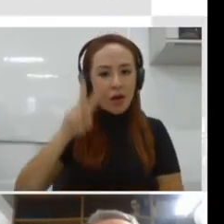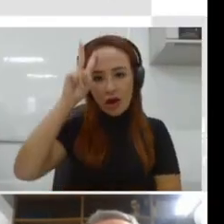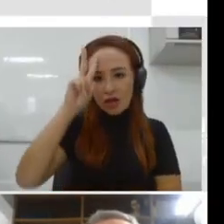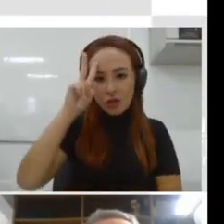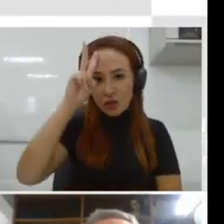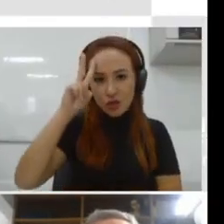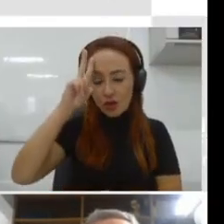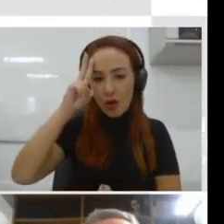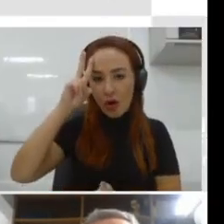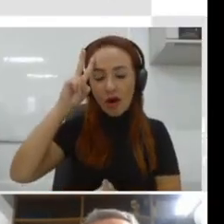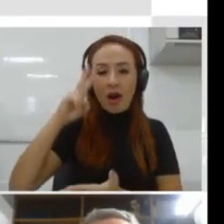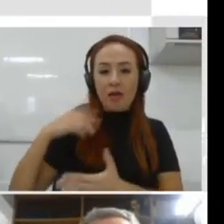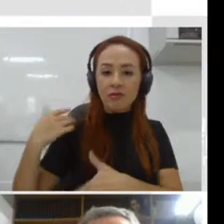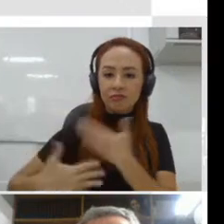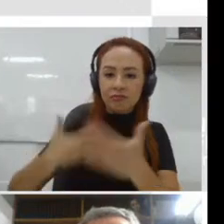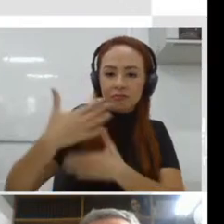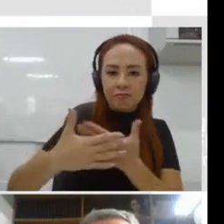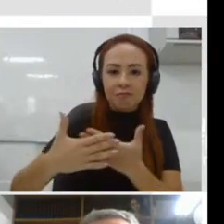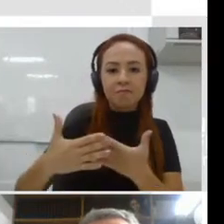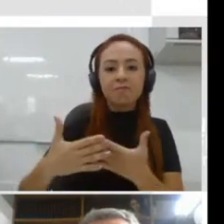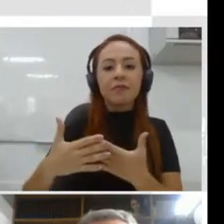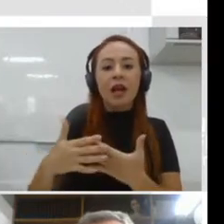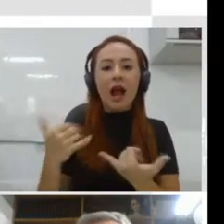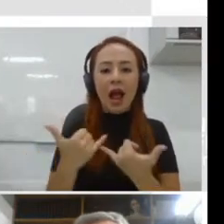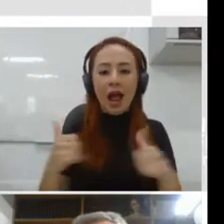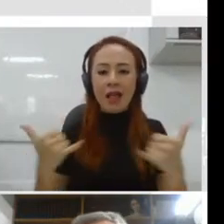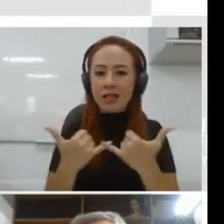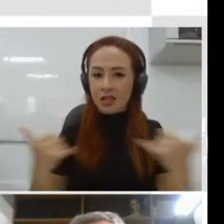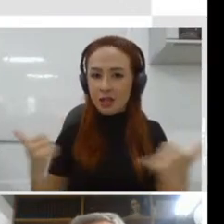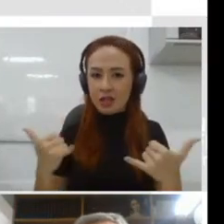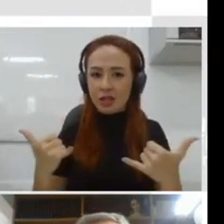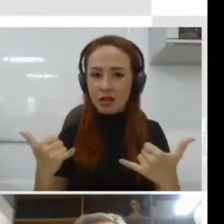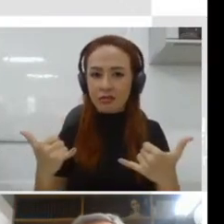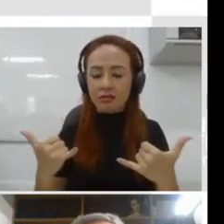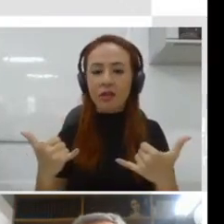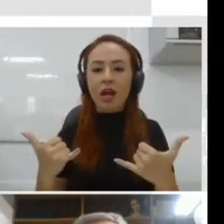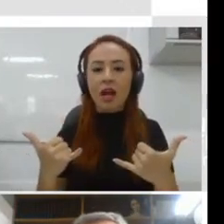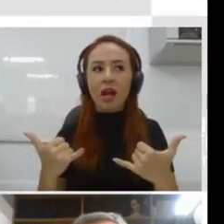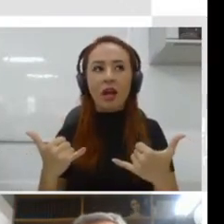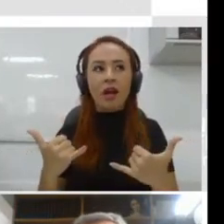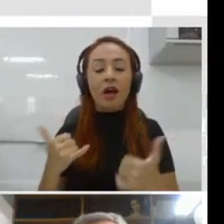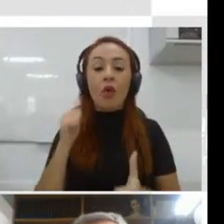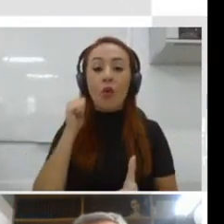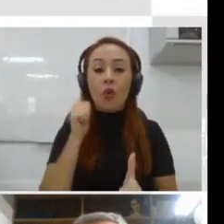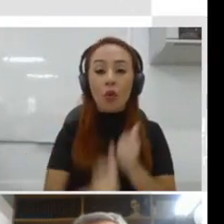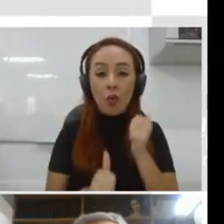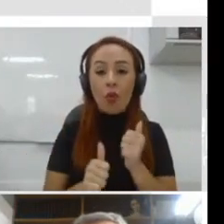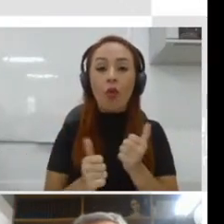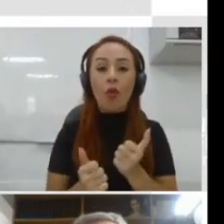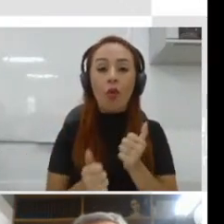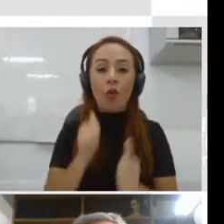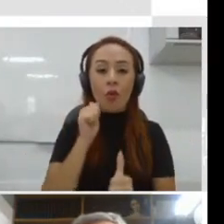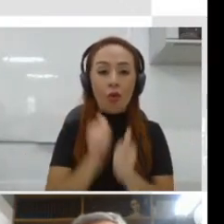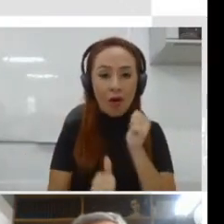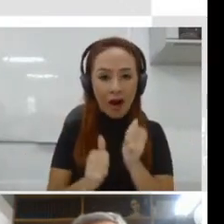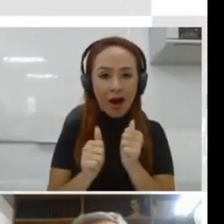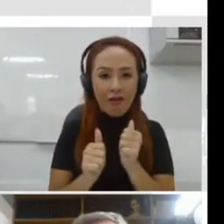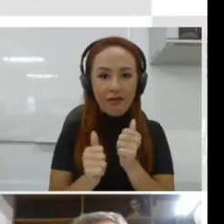outra, né? O carvão não substitui a biomassa. Vejam, nós estamos aqui vendo, está vendo? Vocês olhem aqui, veem